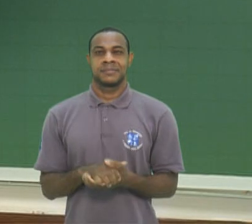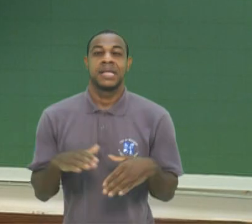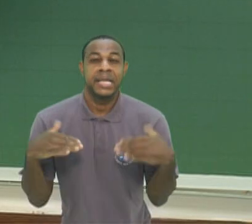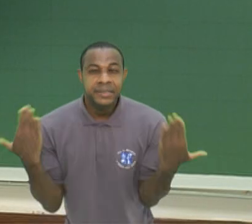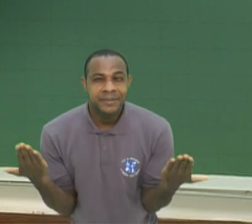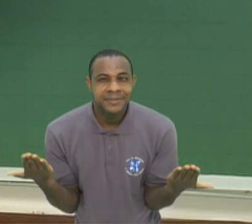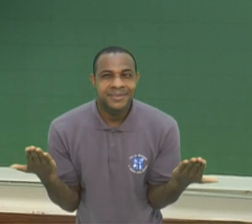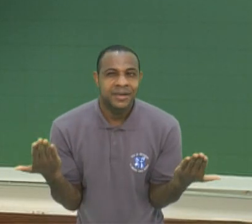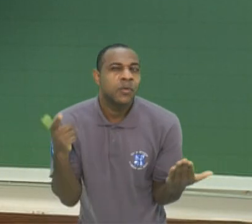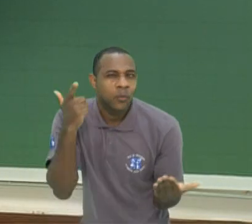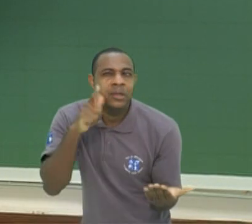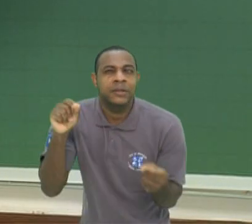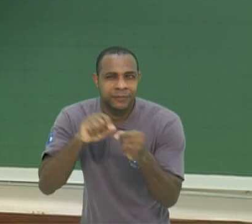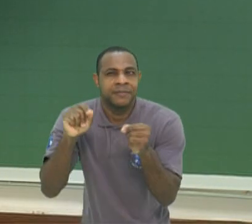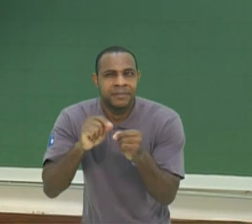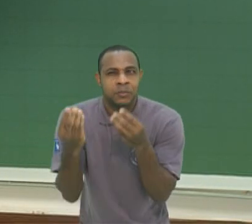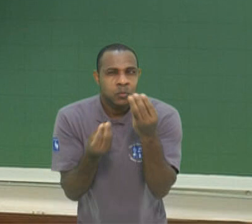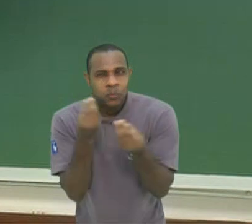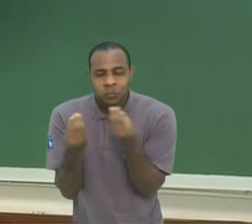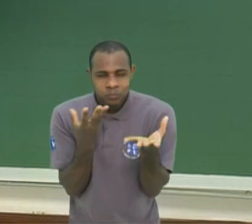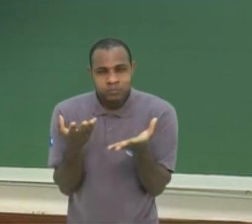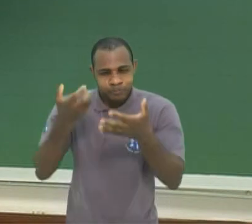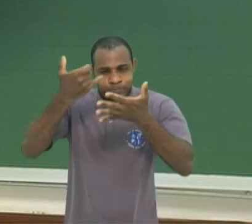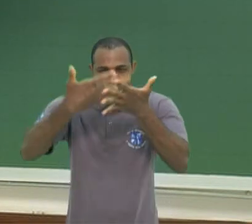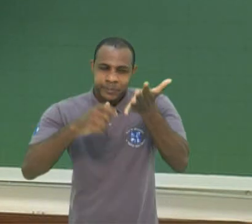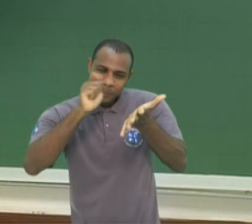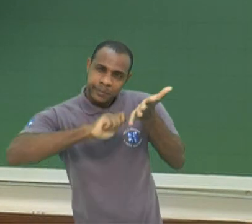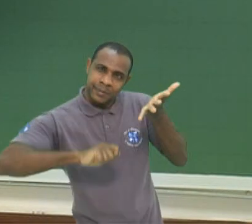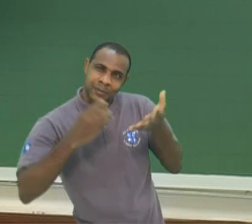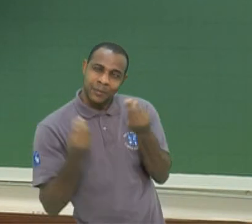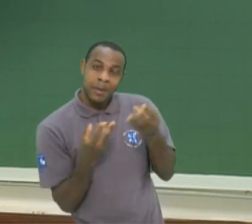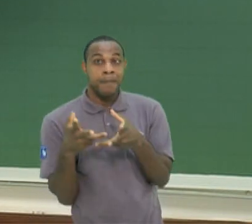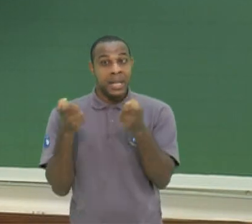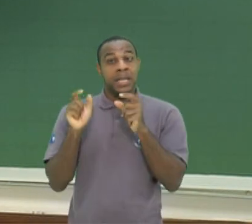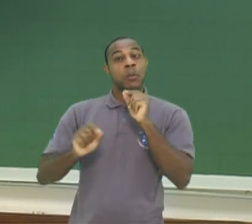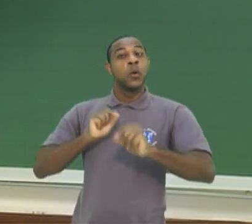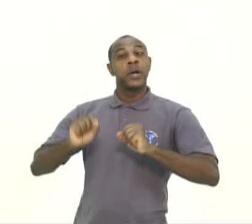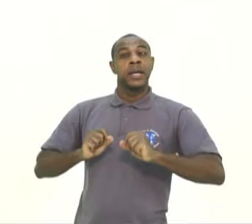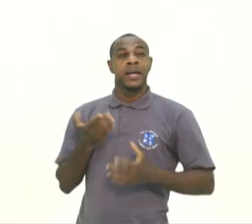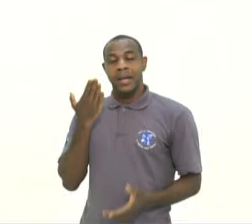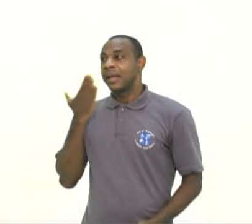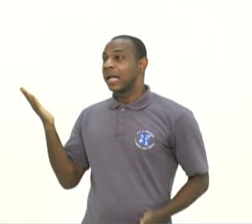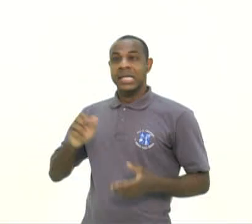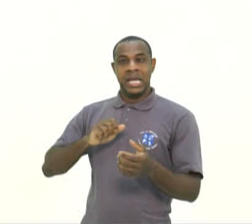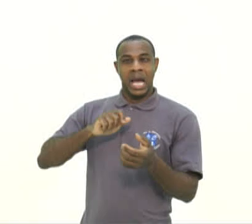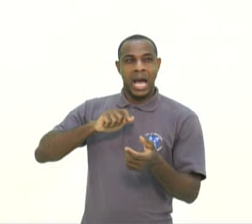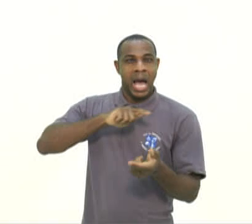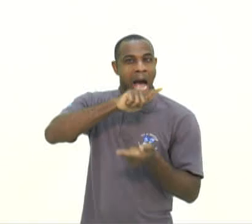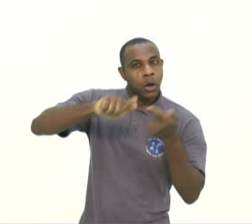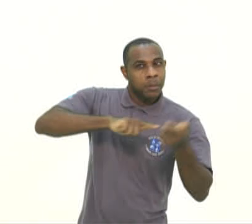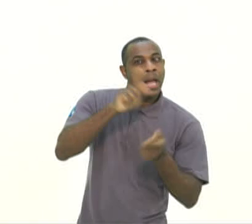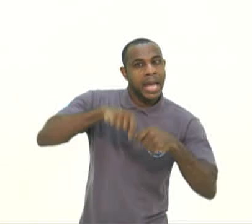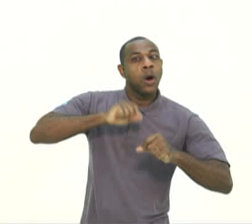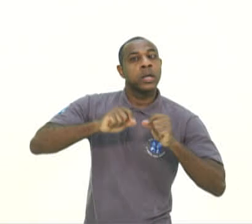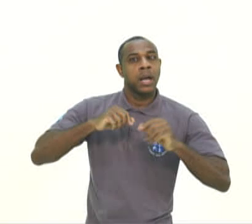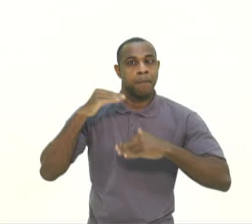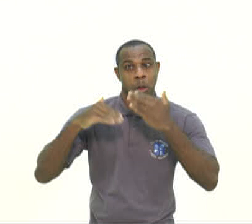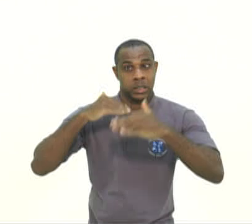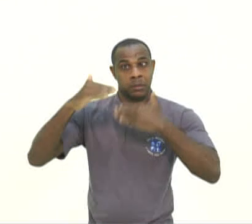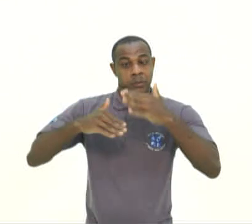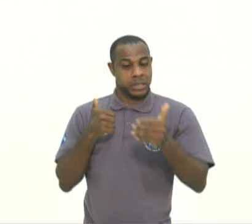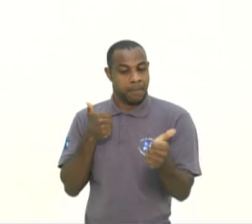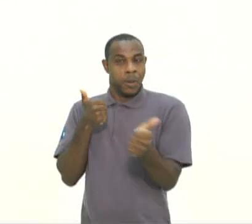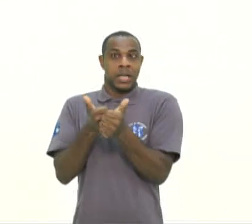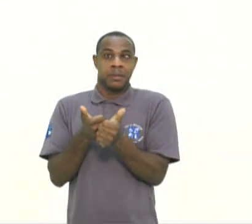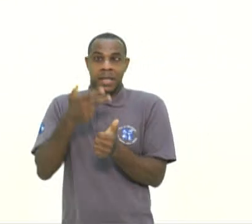E aí, pessoal, conseguiram fazer as considerações de vocês? Perceba o seguinte, a globalização é um processo que aproxima as pessoas,